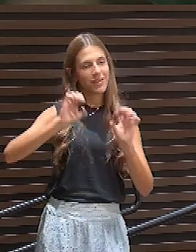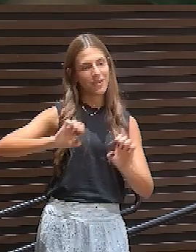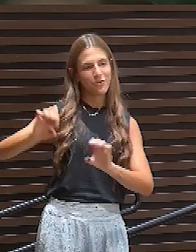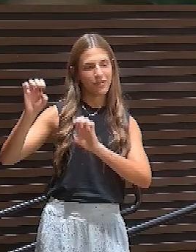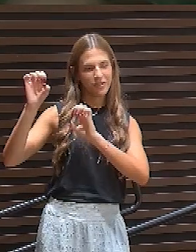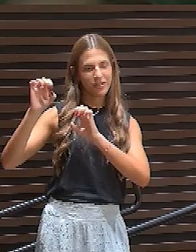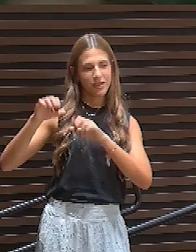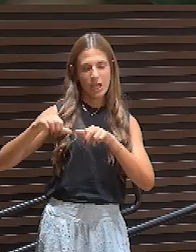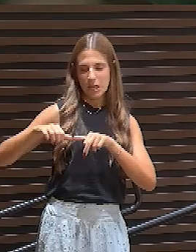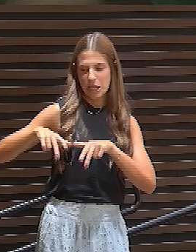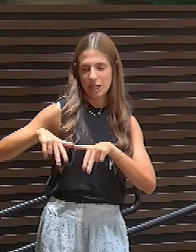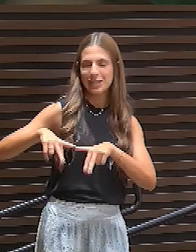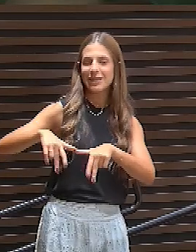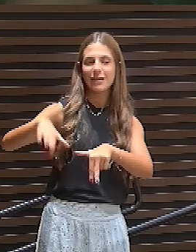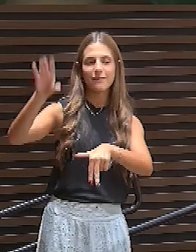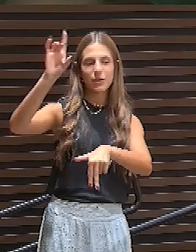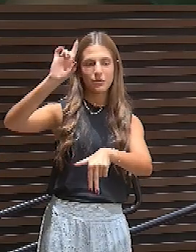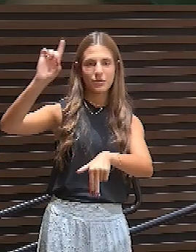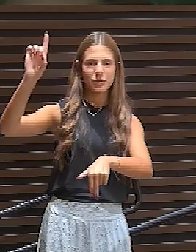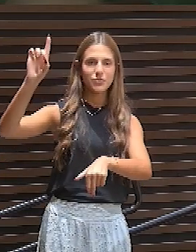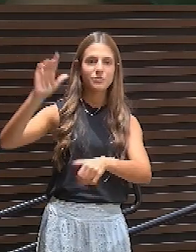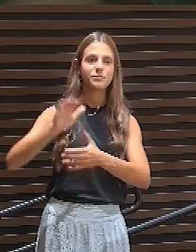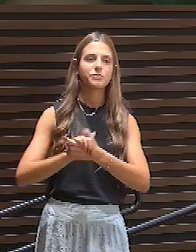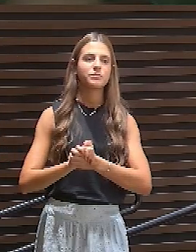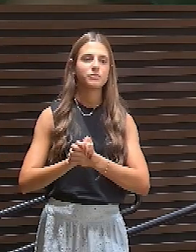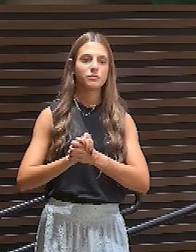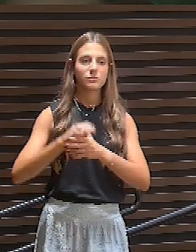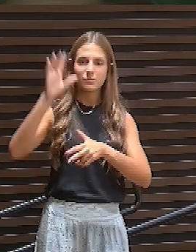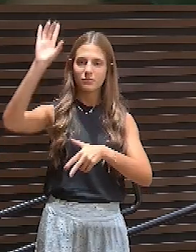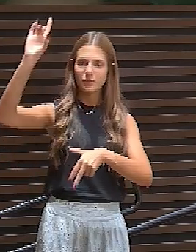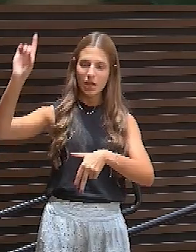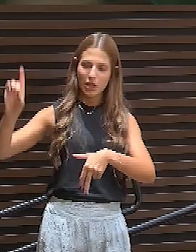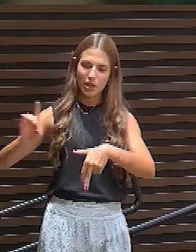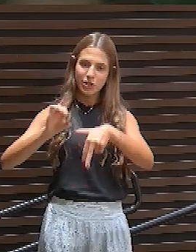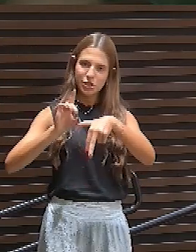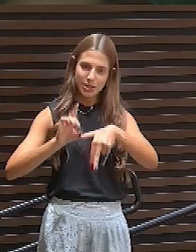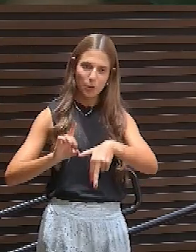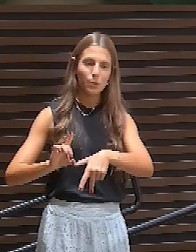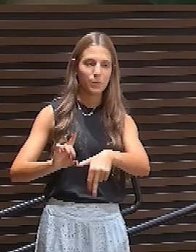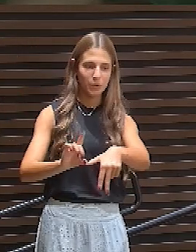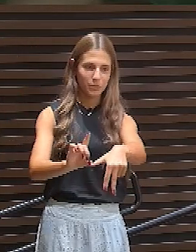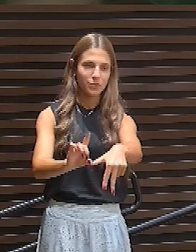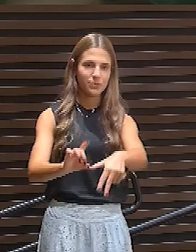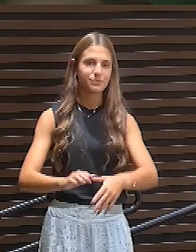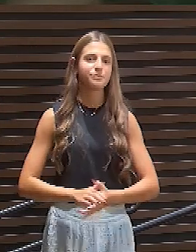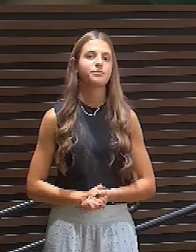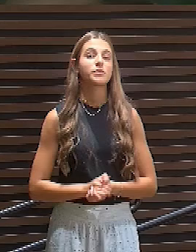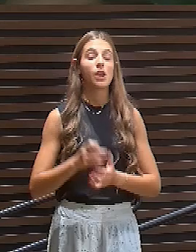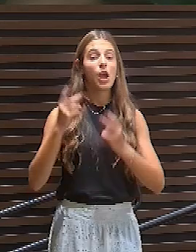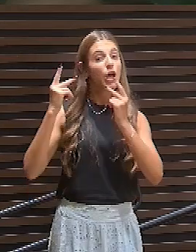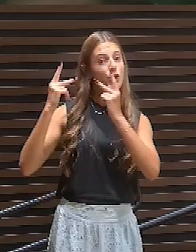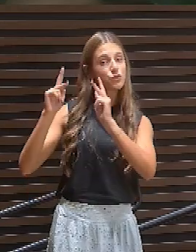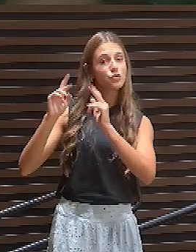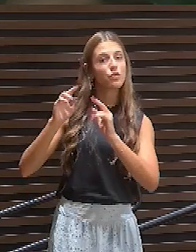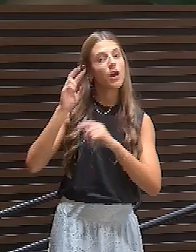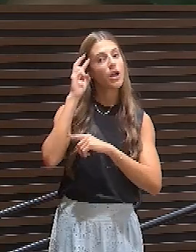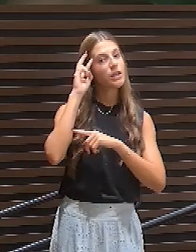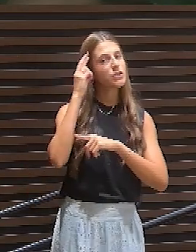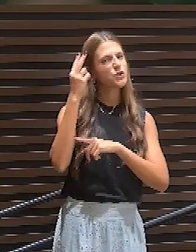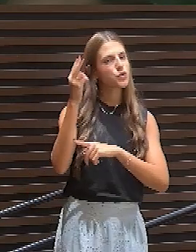Ele tinha esse contato de comunhão com Deus. Sua história é descrita